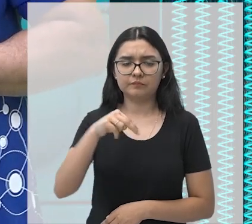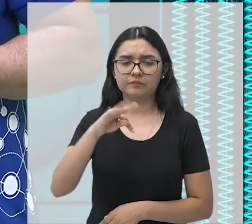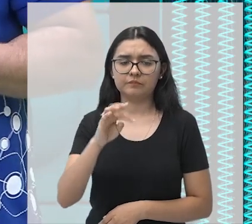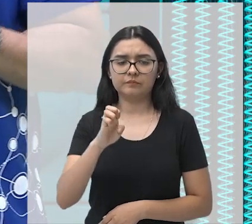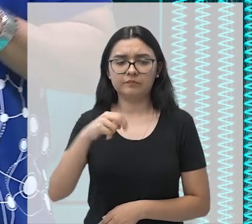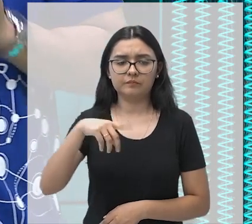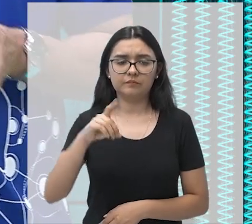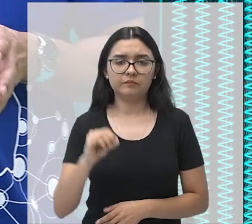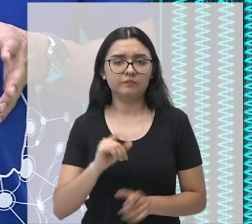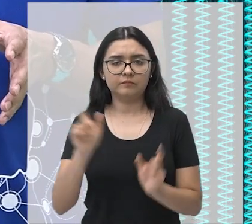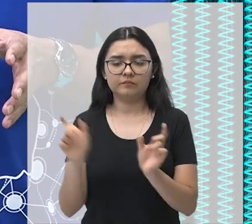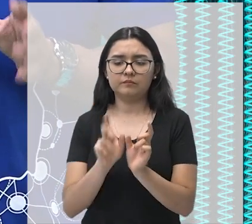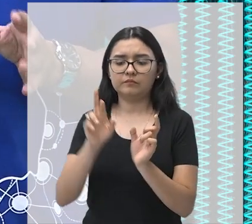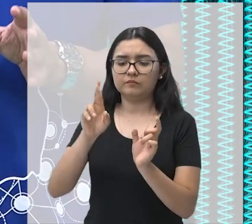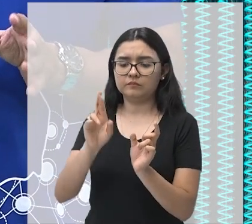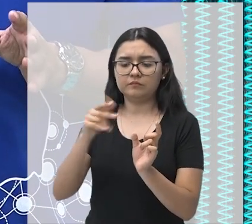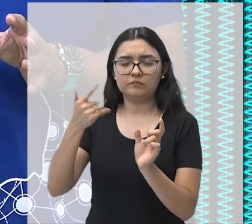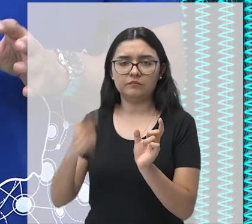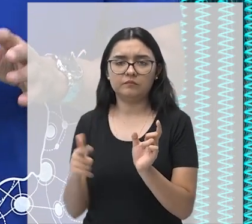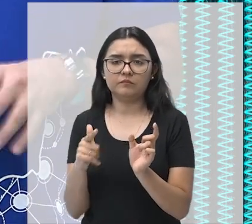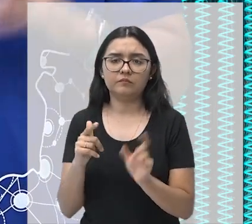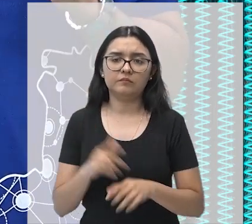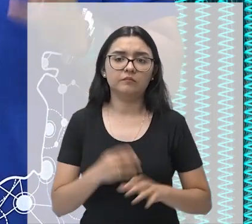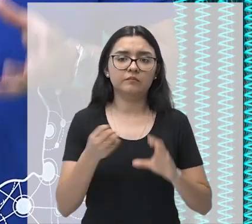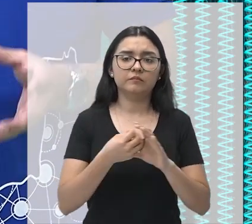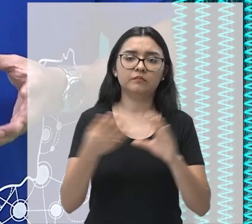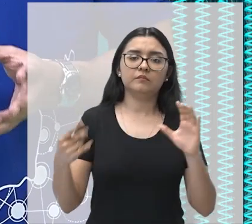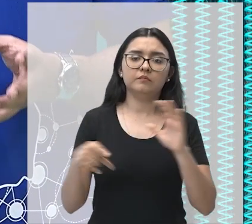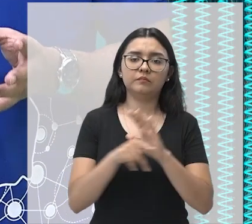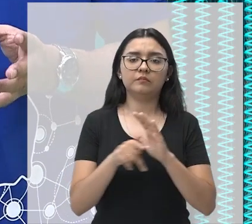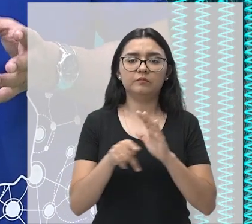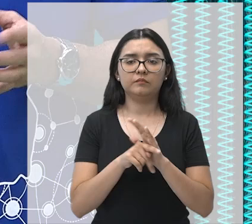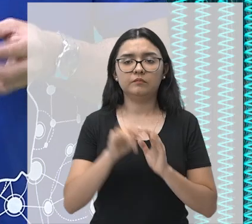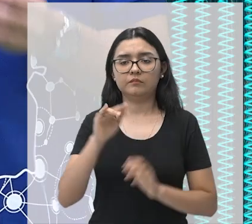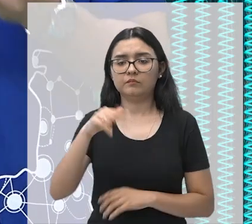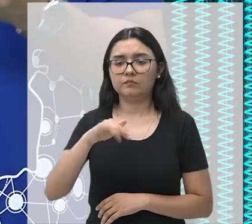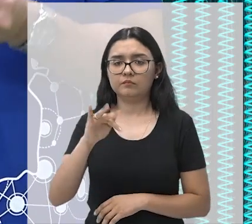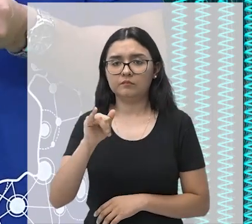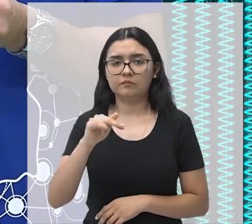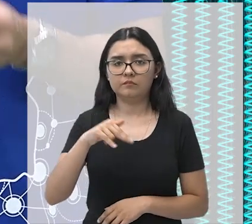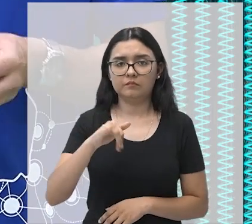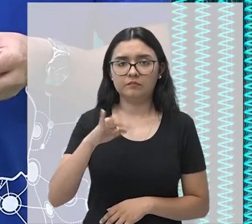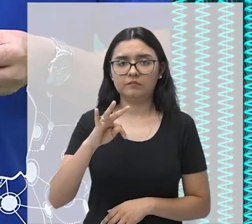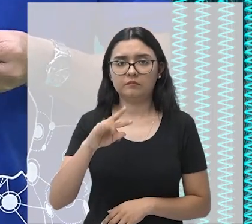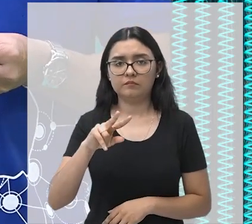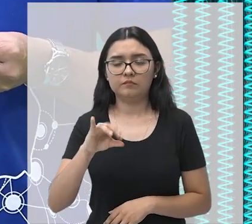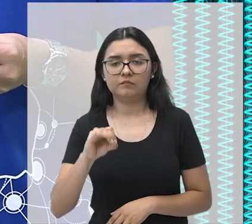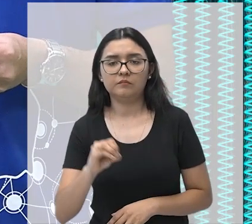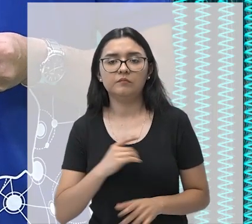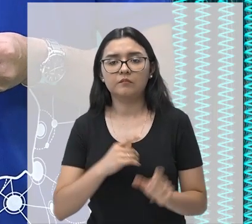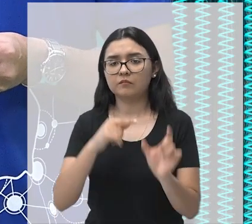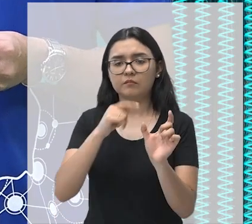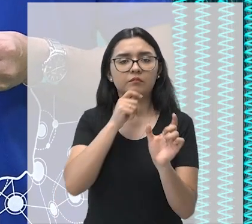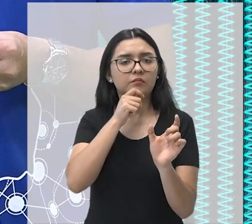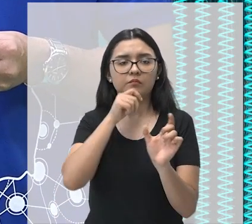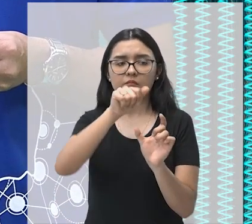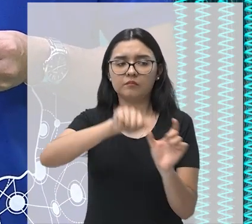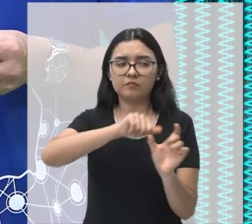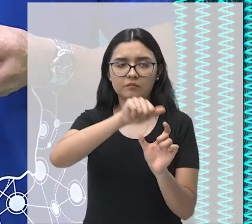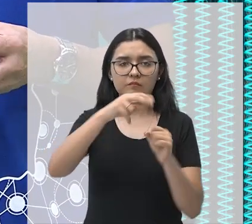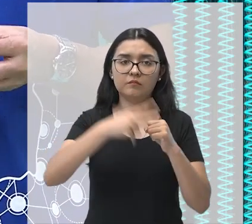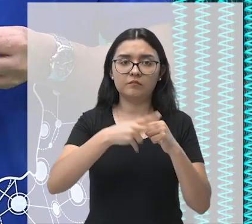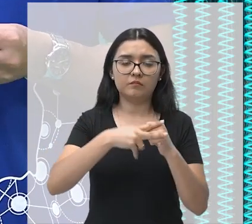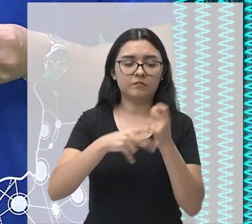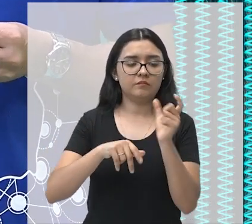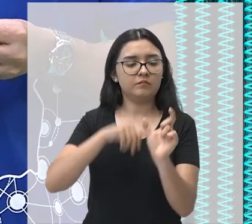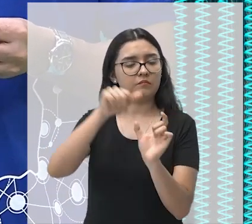inicial to, que são características de infinitivo. O que é um verbo infinitivo? É um verbo que ainda não foi conjugado, tá?